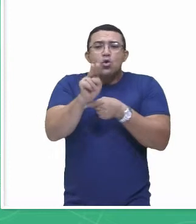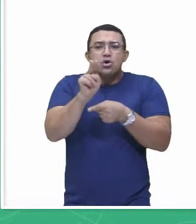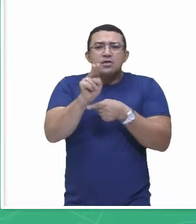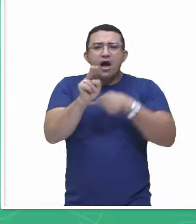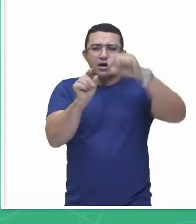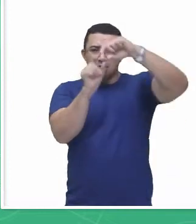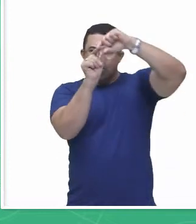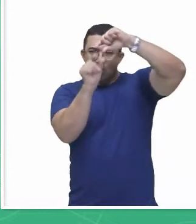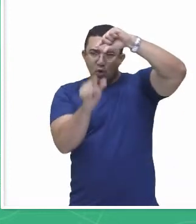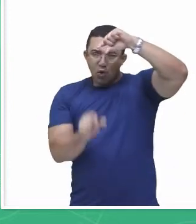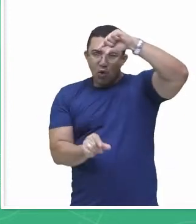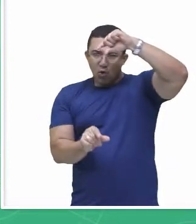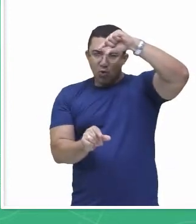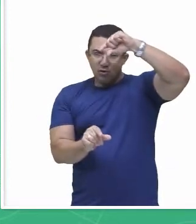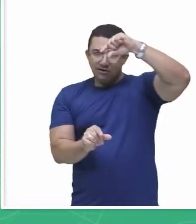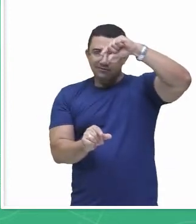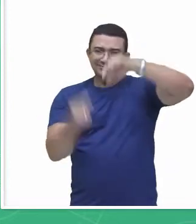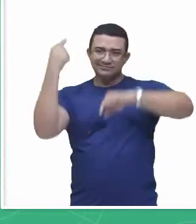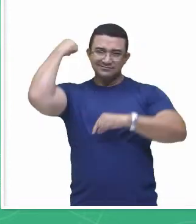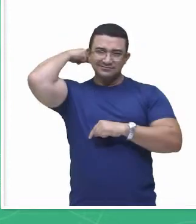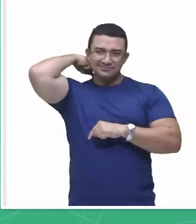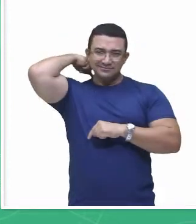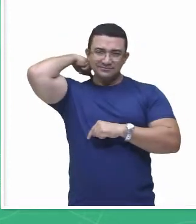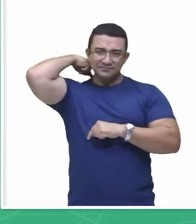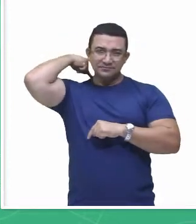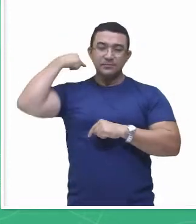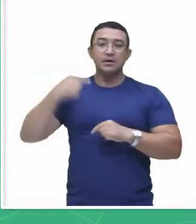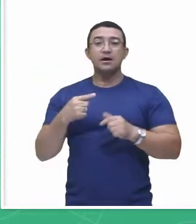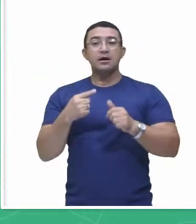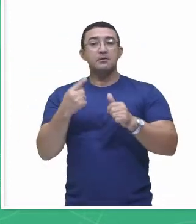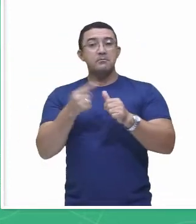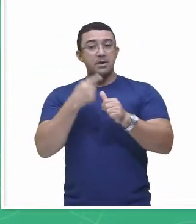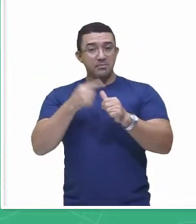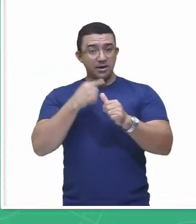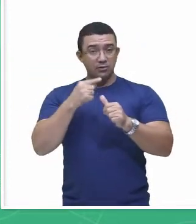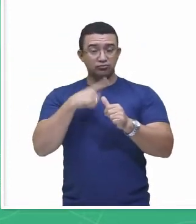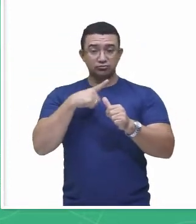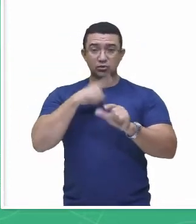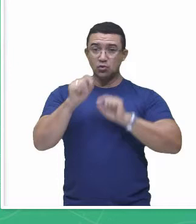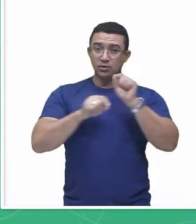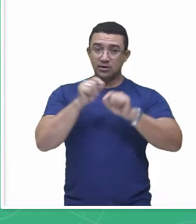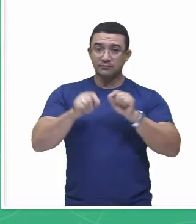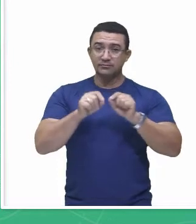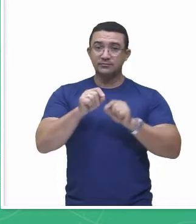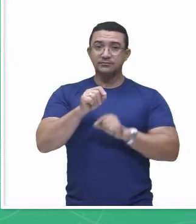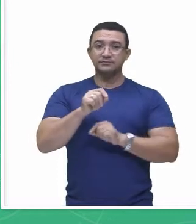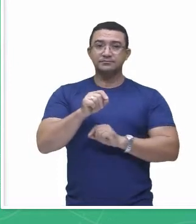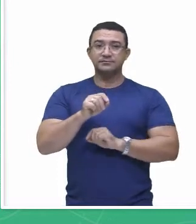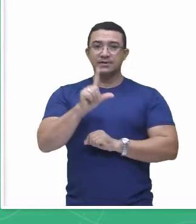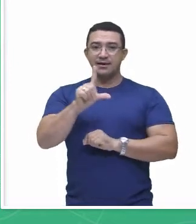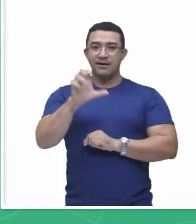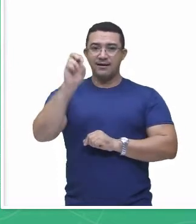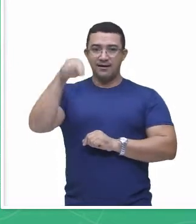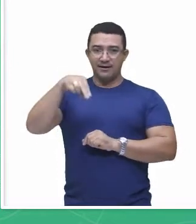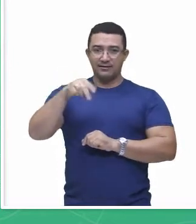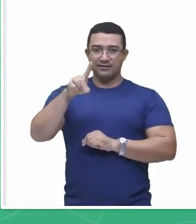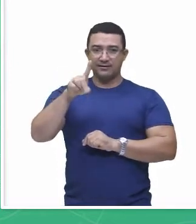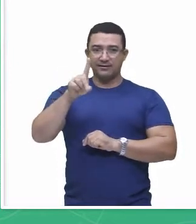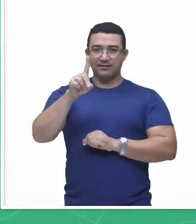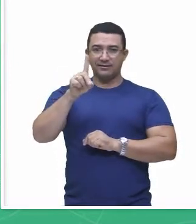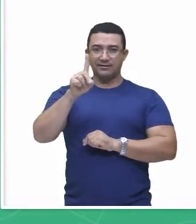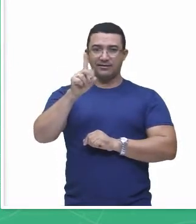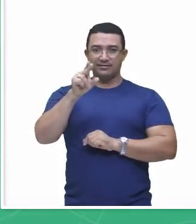Vamos lá? Então, primeiro nós temos aí o Ian... Ai, meu Deus. Eu vou falar